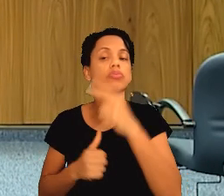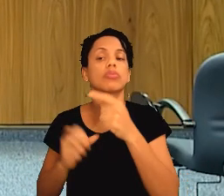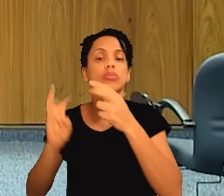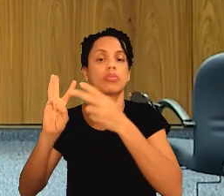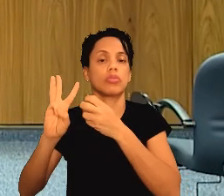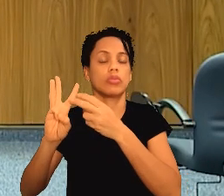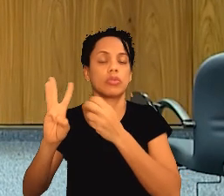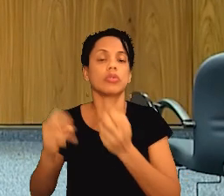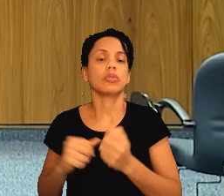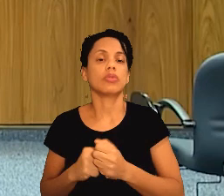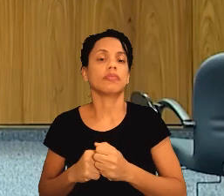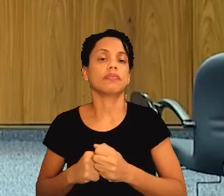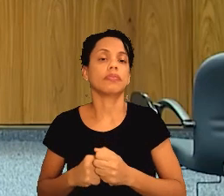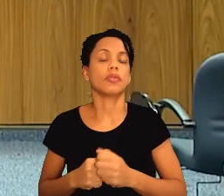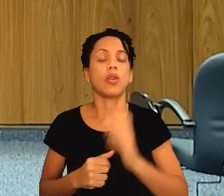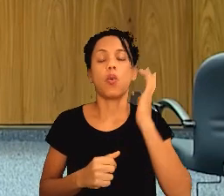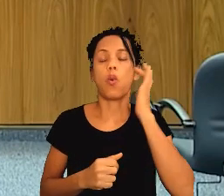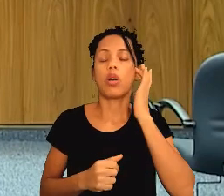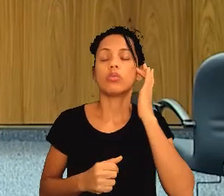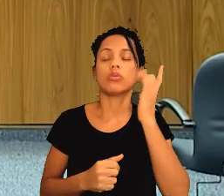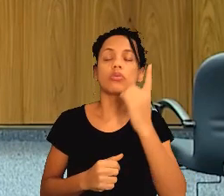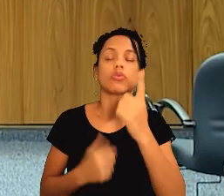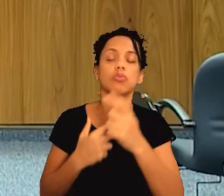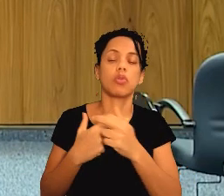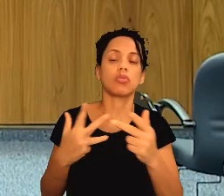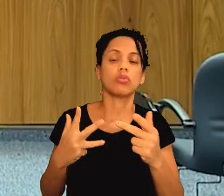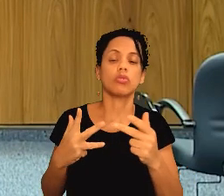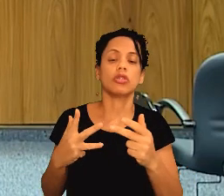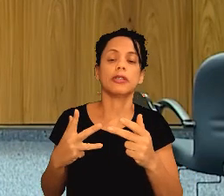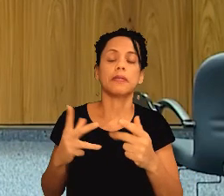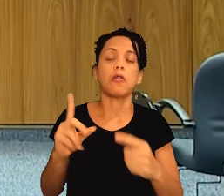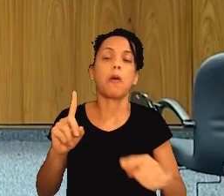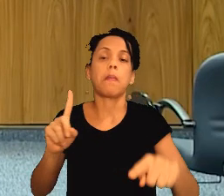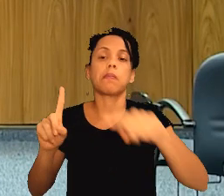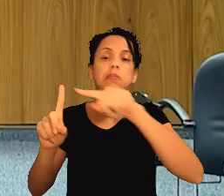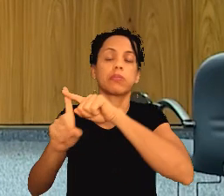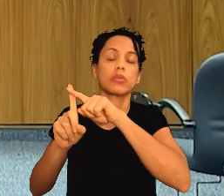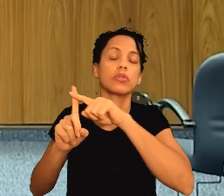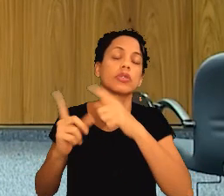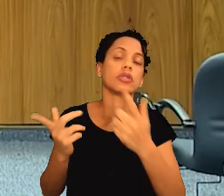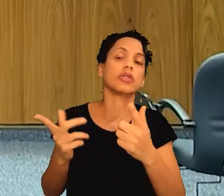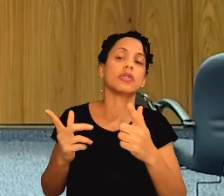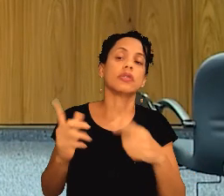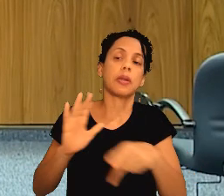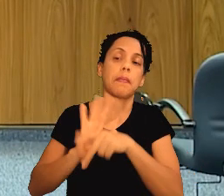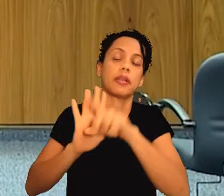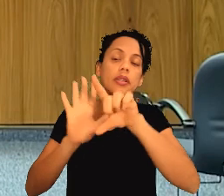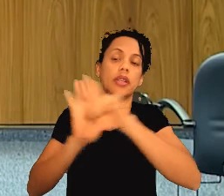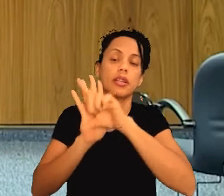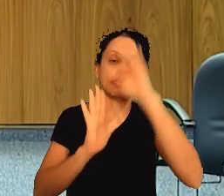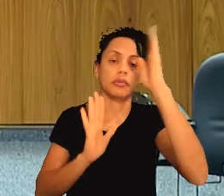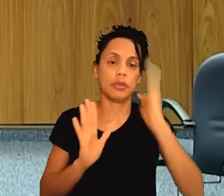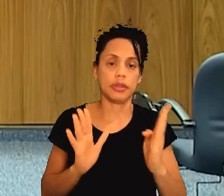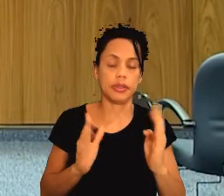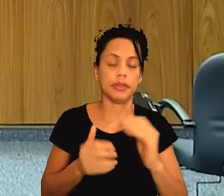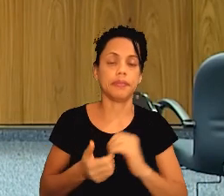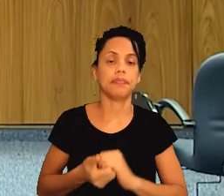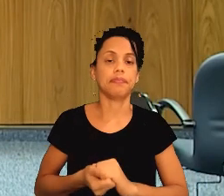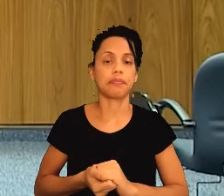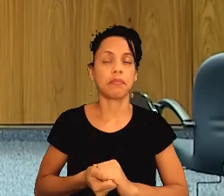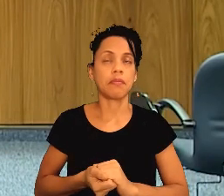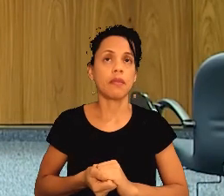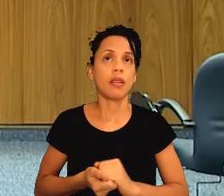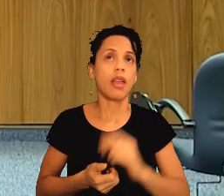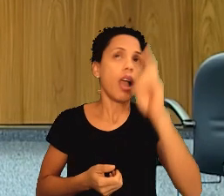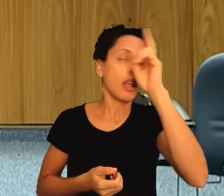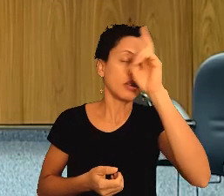inalienável eu acho uma coisa muito positiva da legislação brasileira. Queria lembrar o